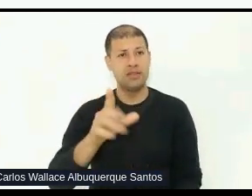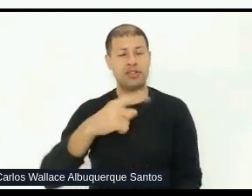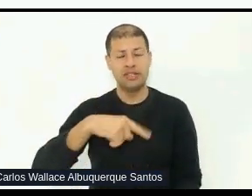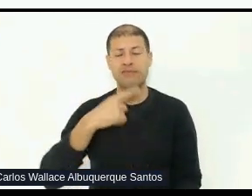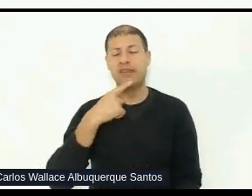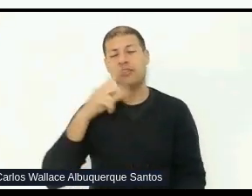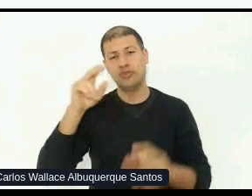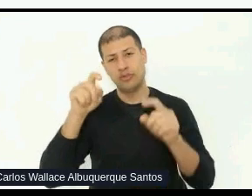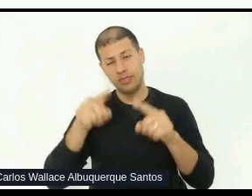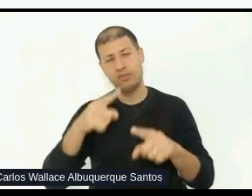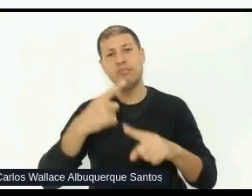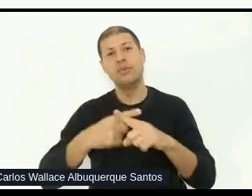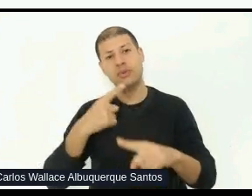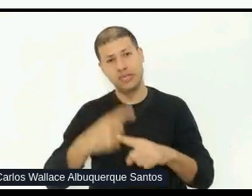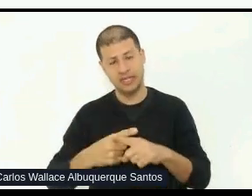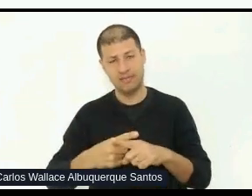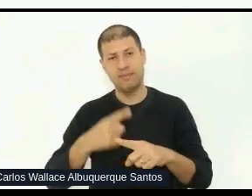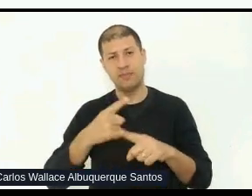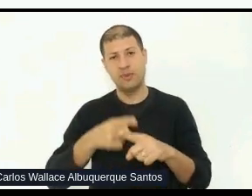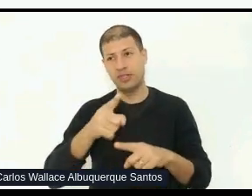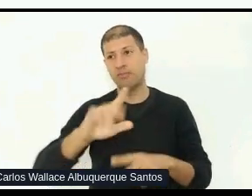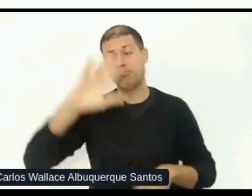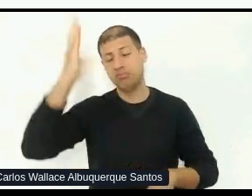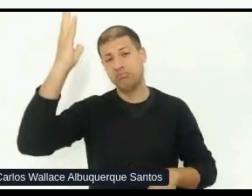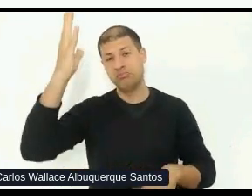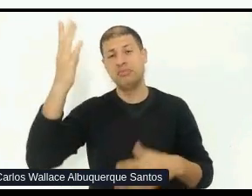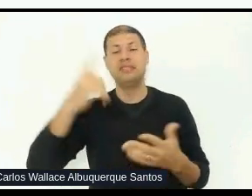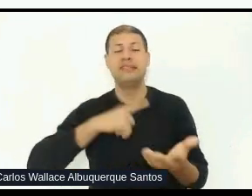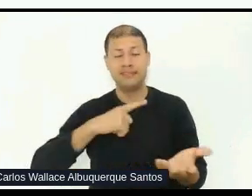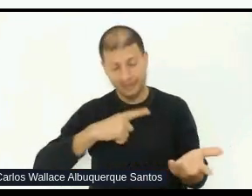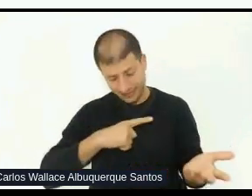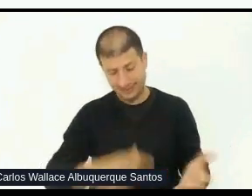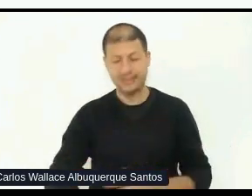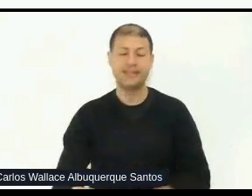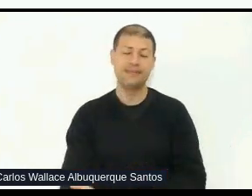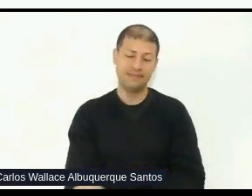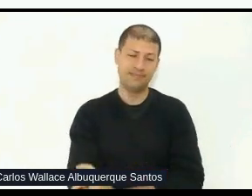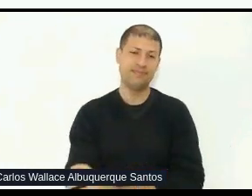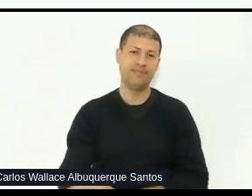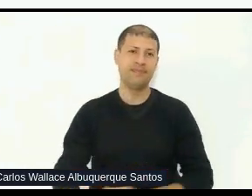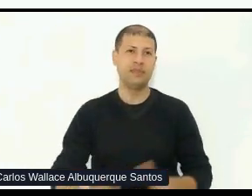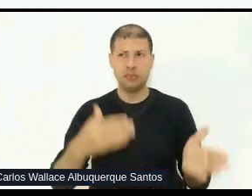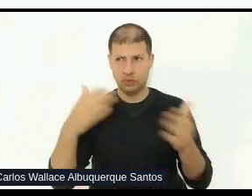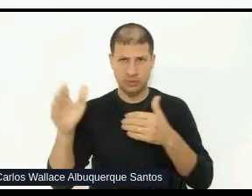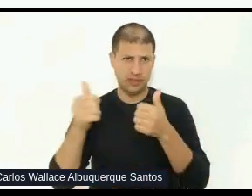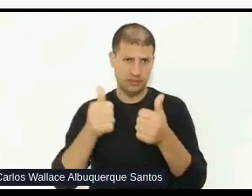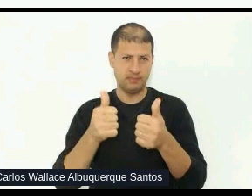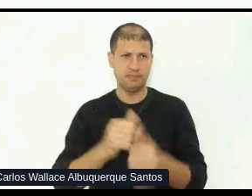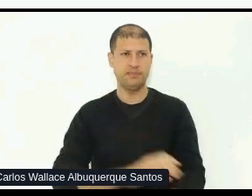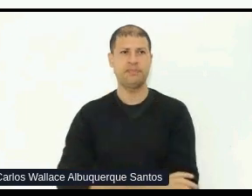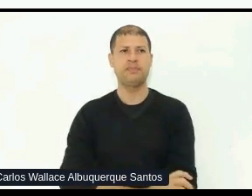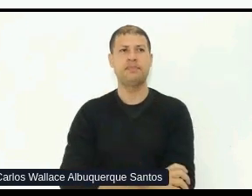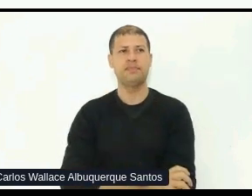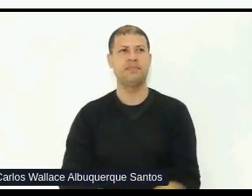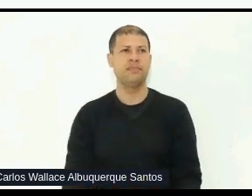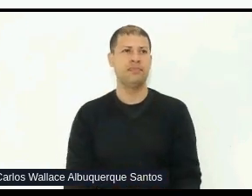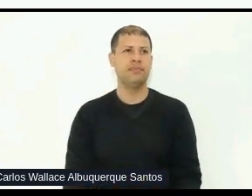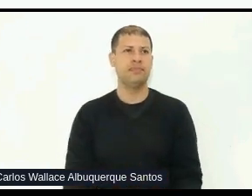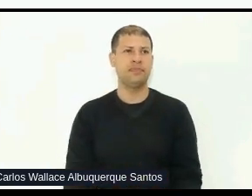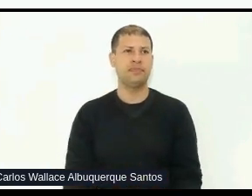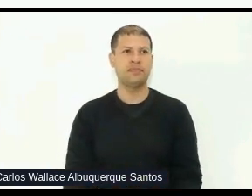esse assunto porque esses incidentes ocorrem, né? Então, assim, pode passar, né? De que,